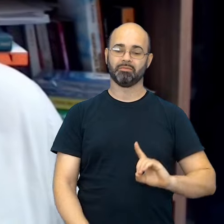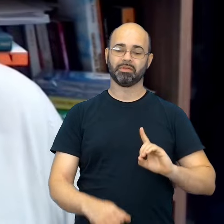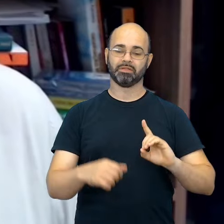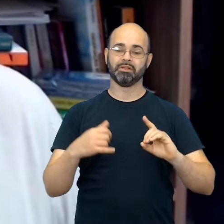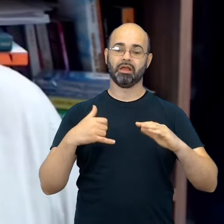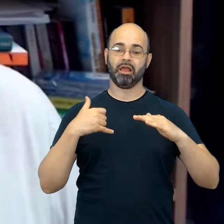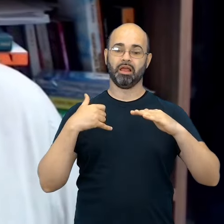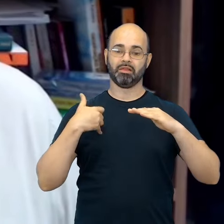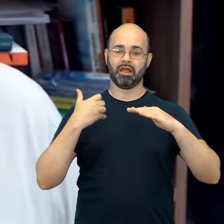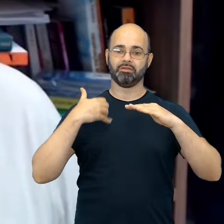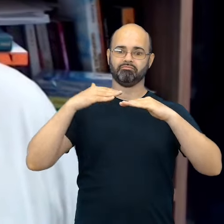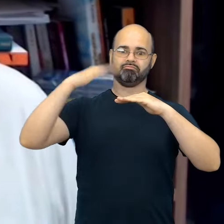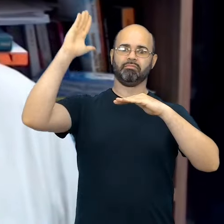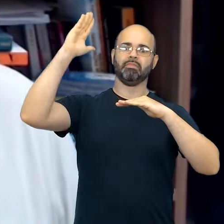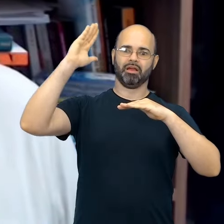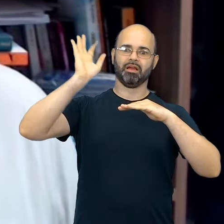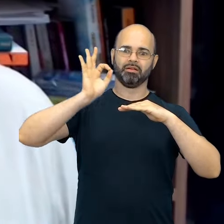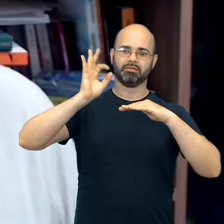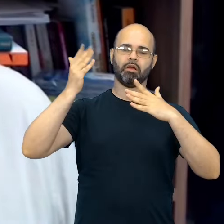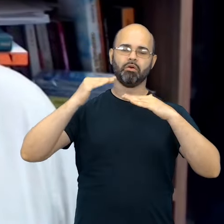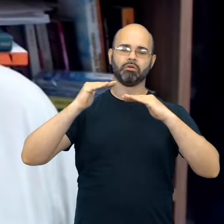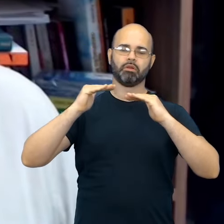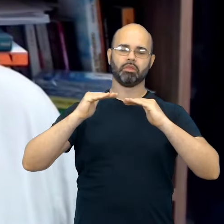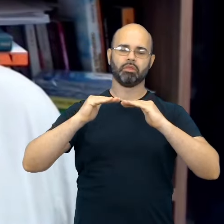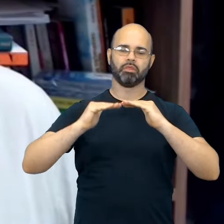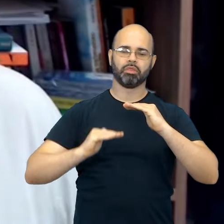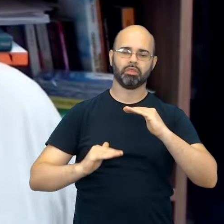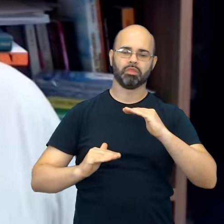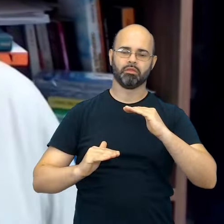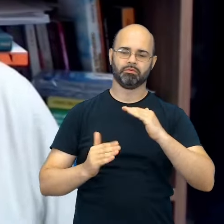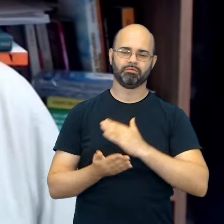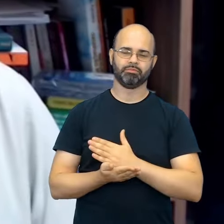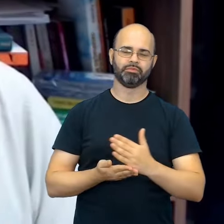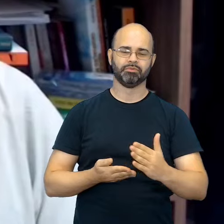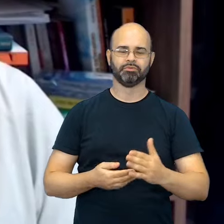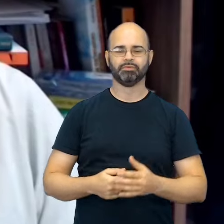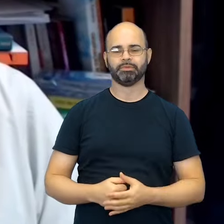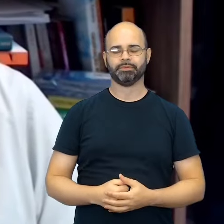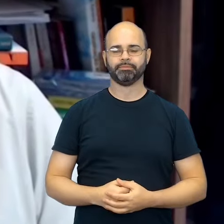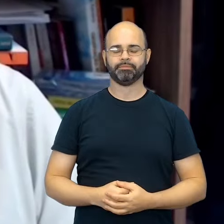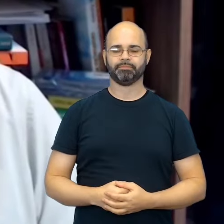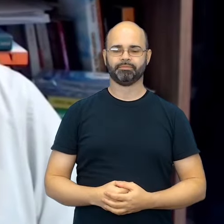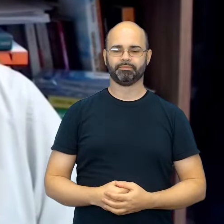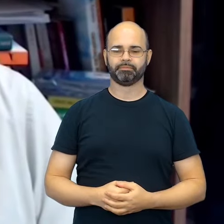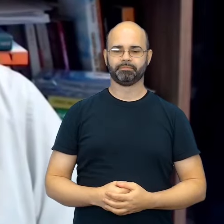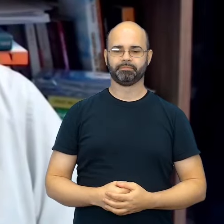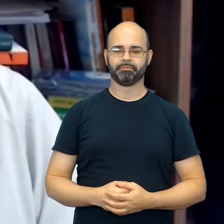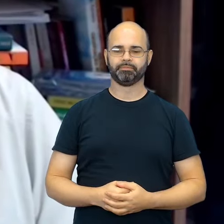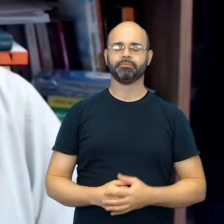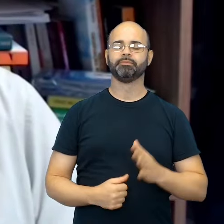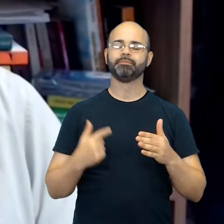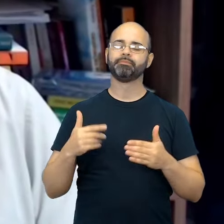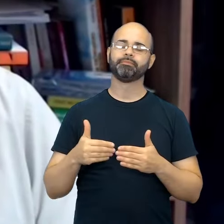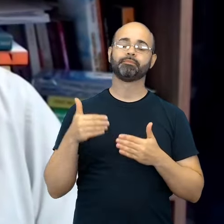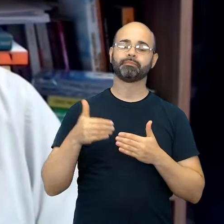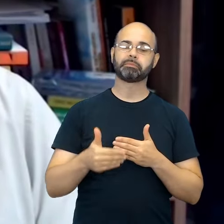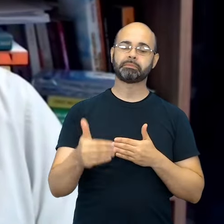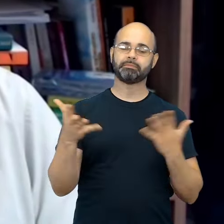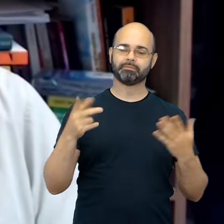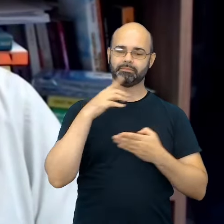grande aliado no processo de ensino e aprendizagem, como nós vamos ver a seguir. Vou voltar aqui para a